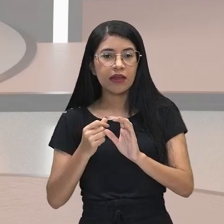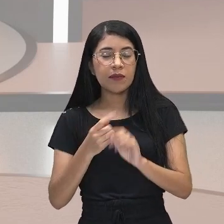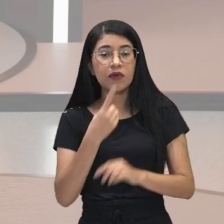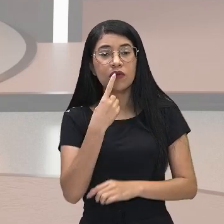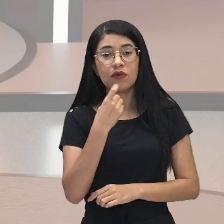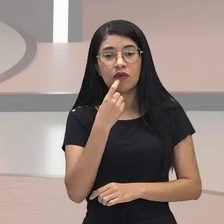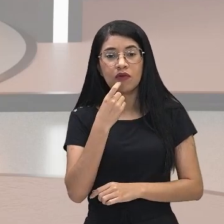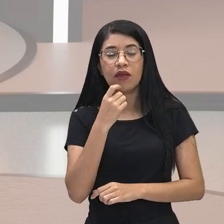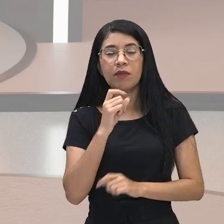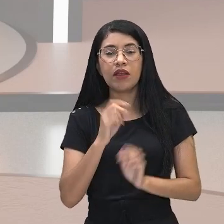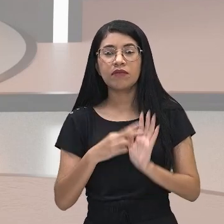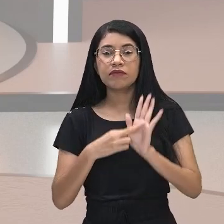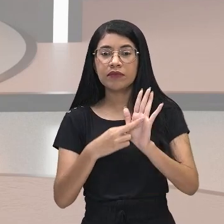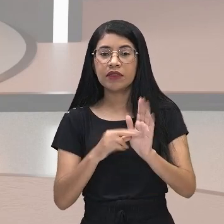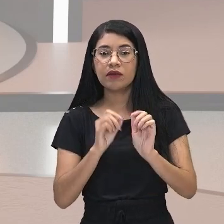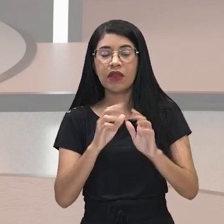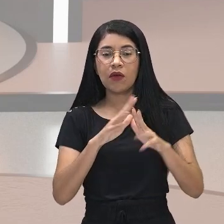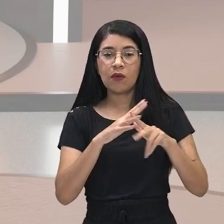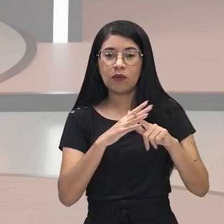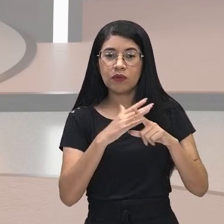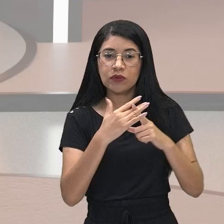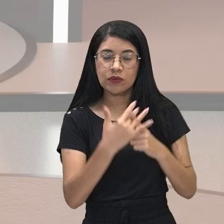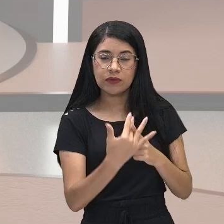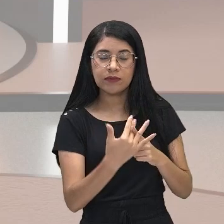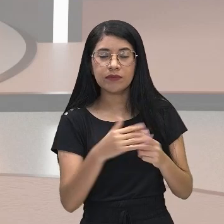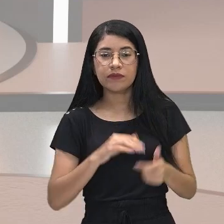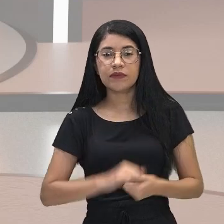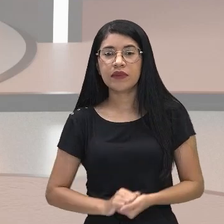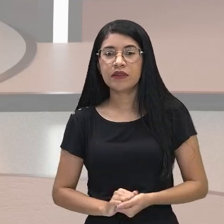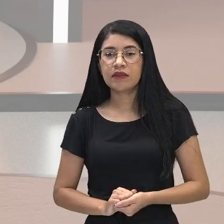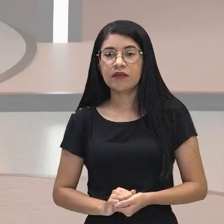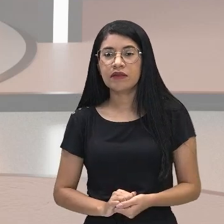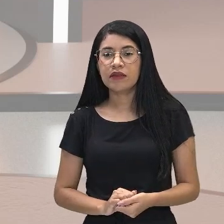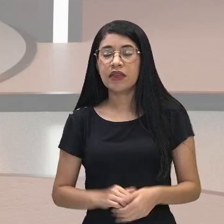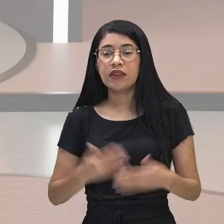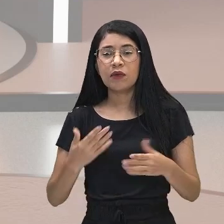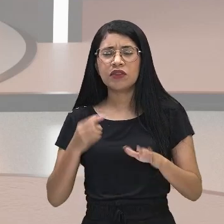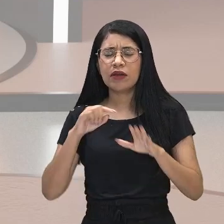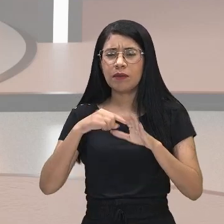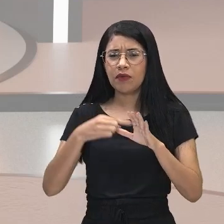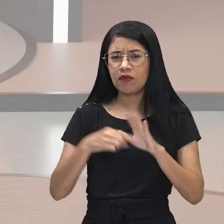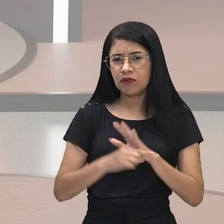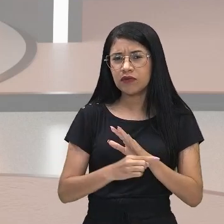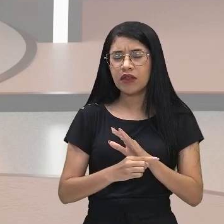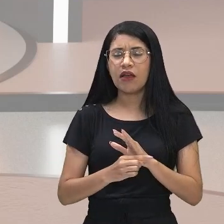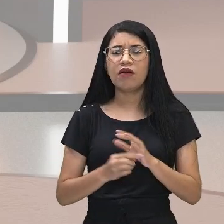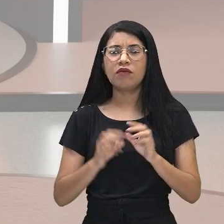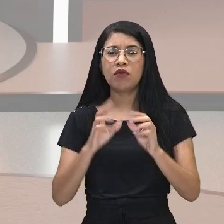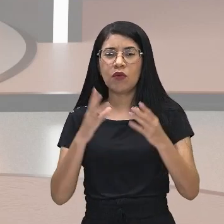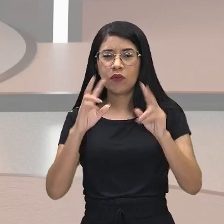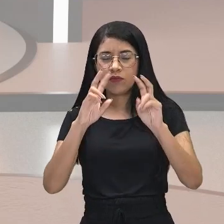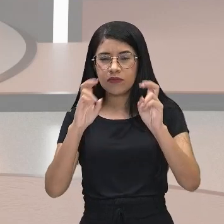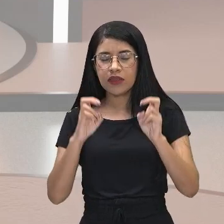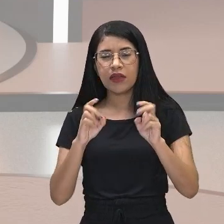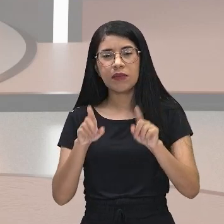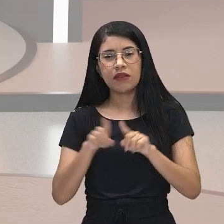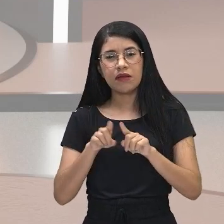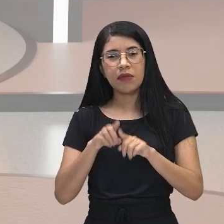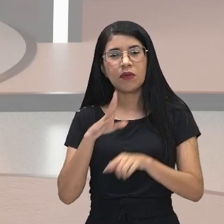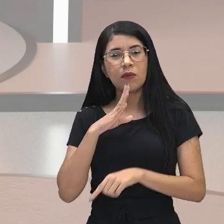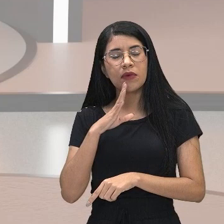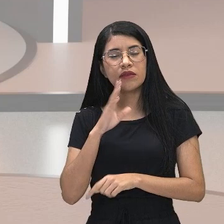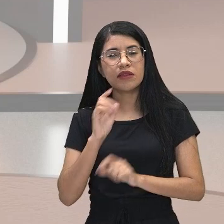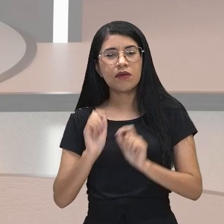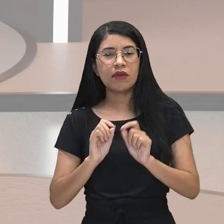vermelho, que ilustra o bloco socialista. A gente vai, então, adentrar um pouquinho mais nesse assunto, conhecer um pouquinho mais sobre